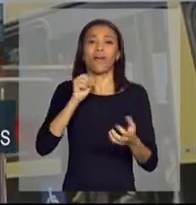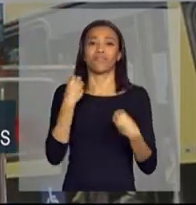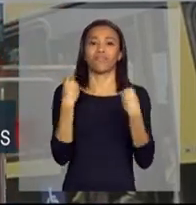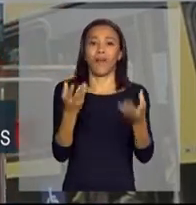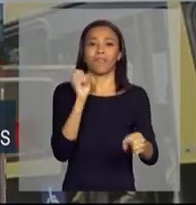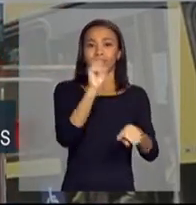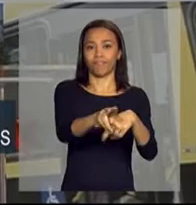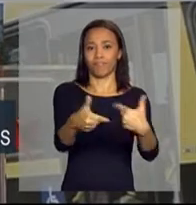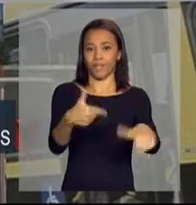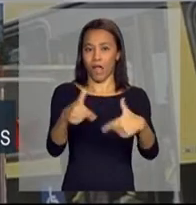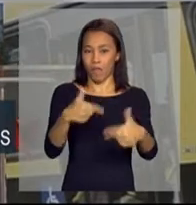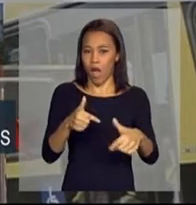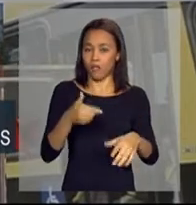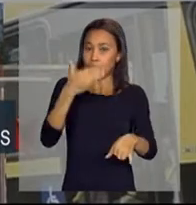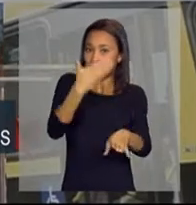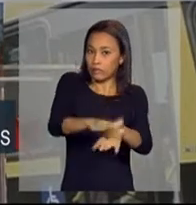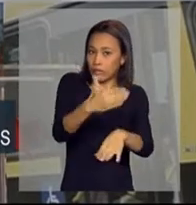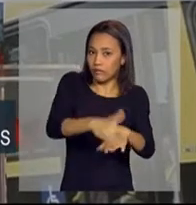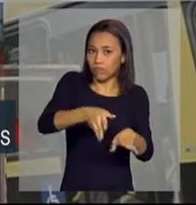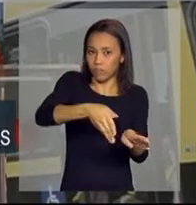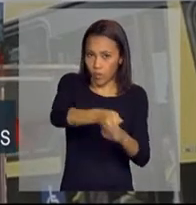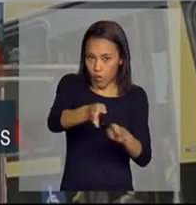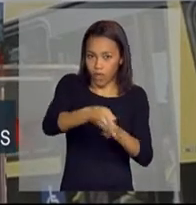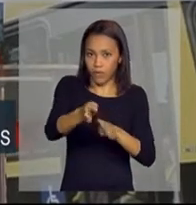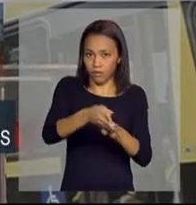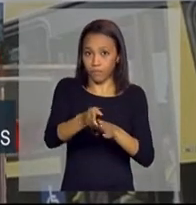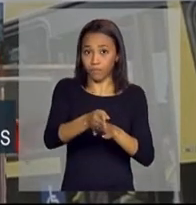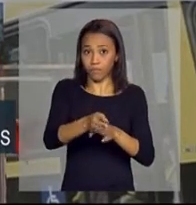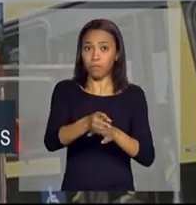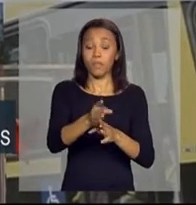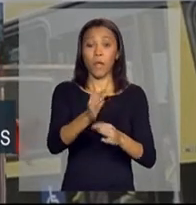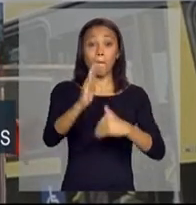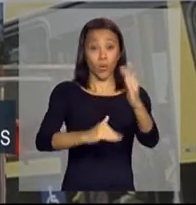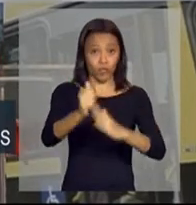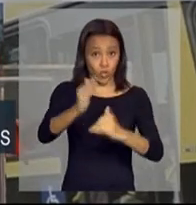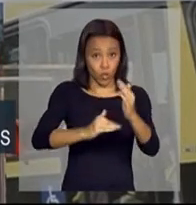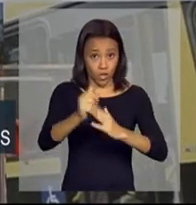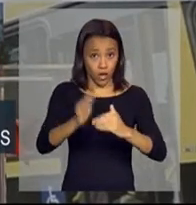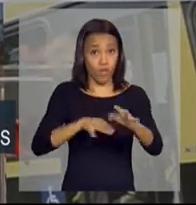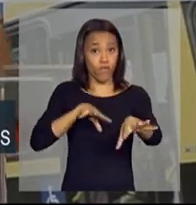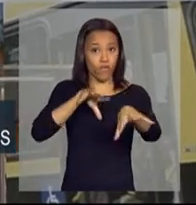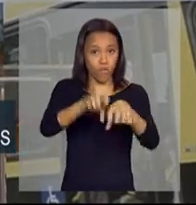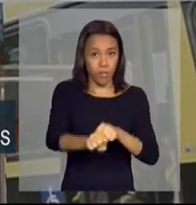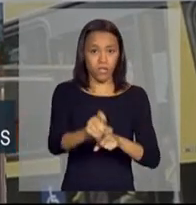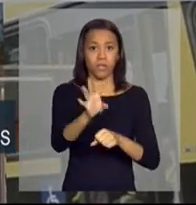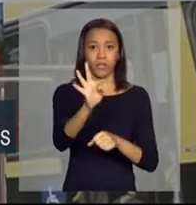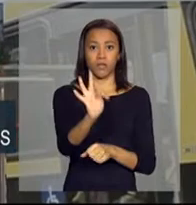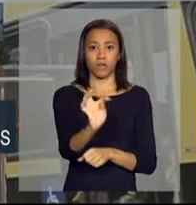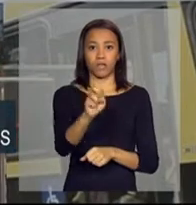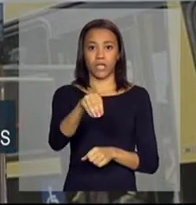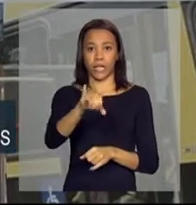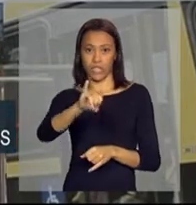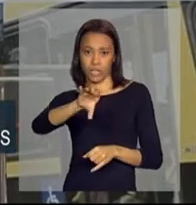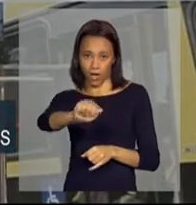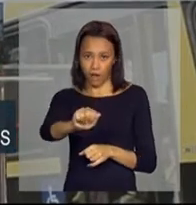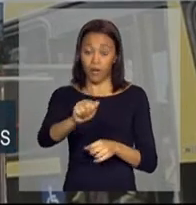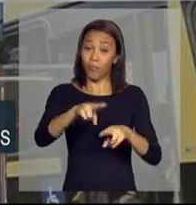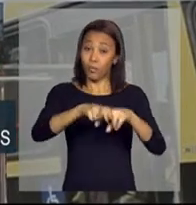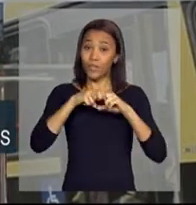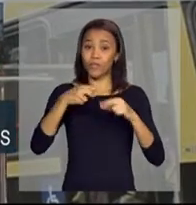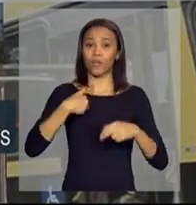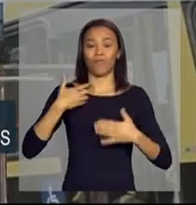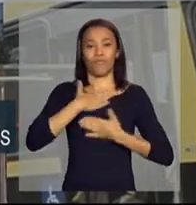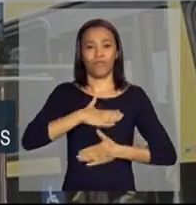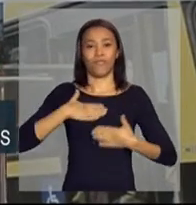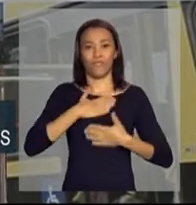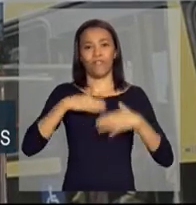decente, qualificado, profissional e com formação técnica. Por isso, eu fico muito feliz de